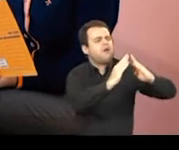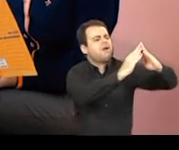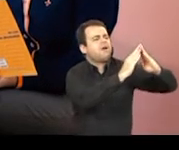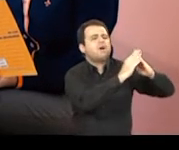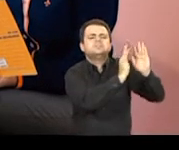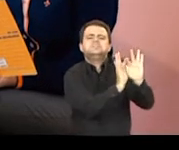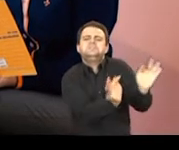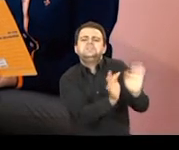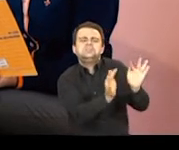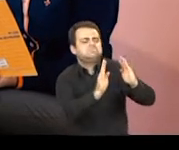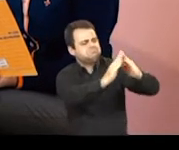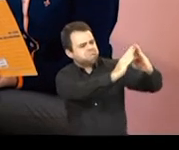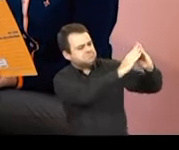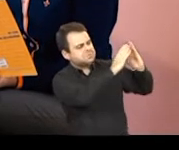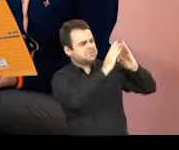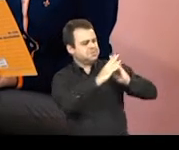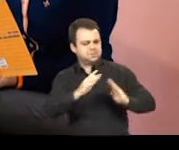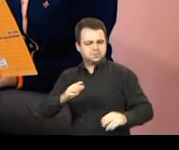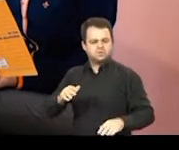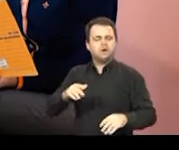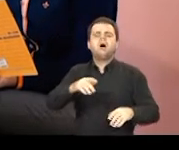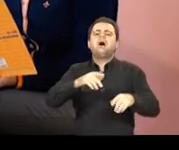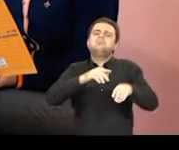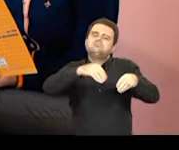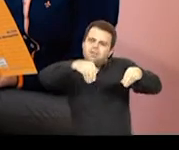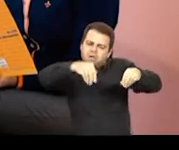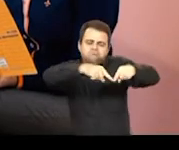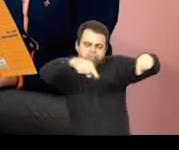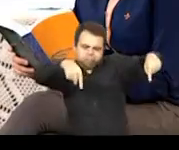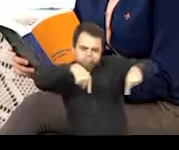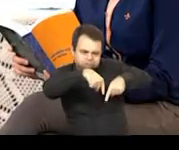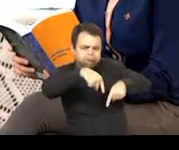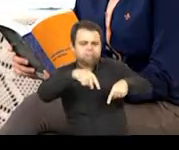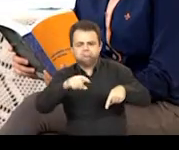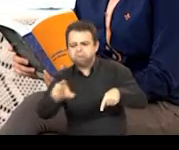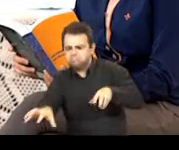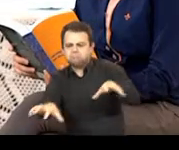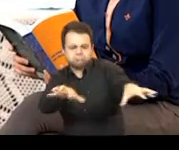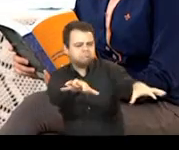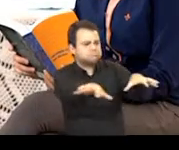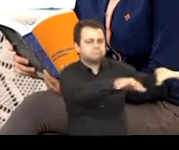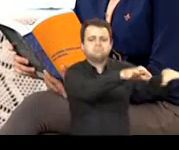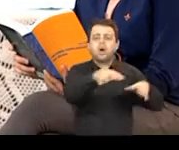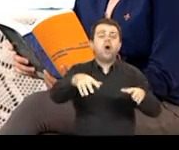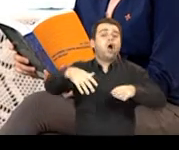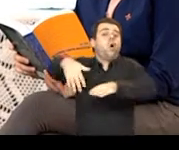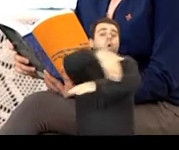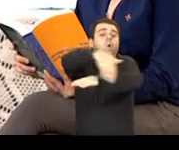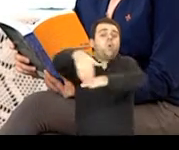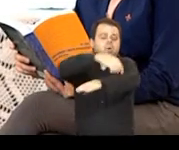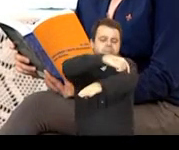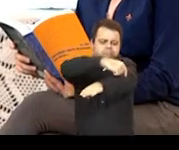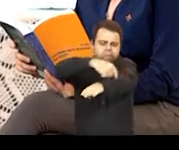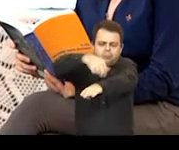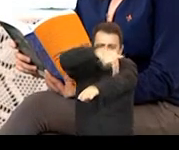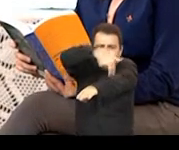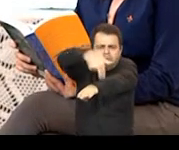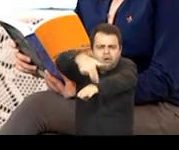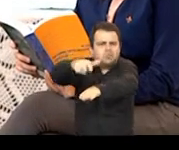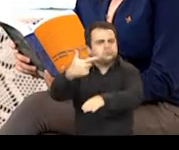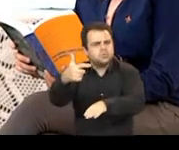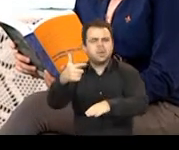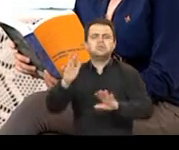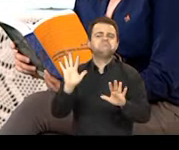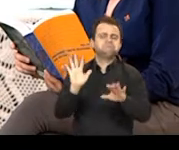sem simetria, ilhadas em terrenos baldios. No meio da rua, sem calçamento, coberta aqui e ali por um